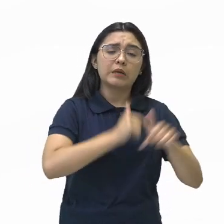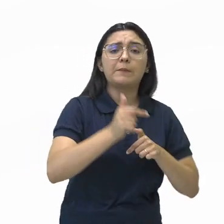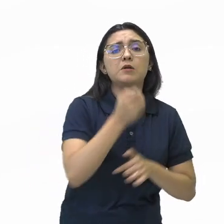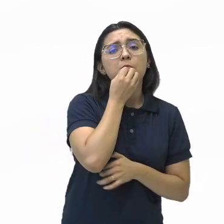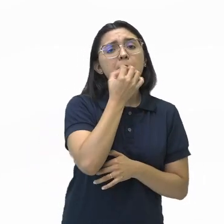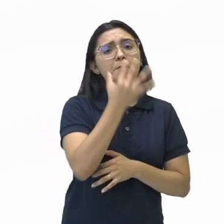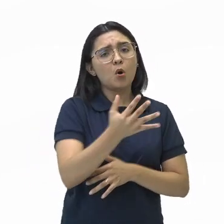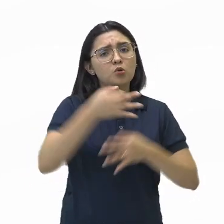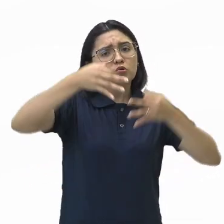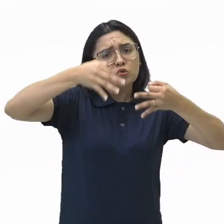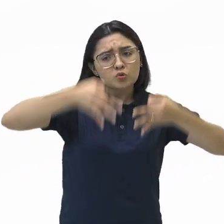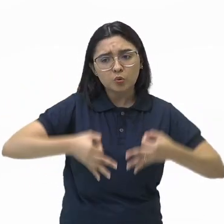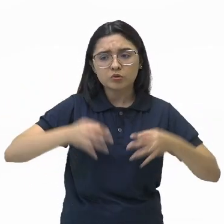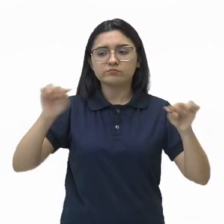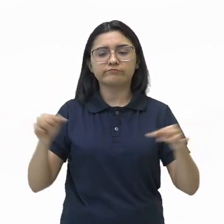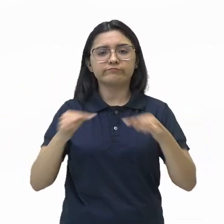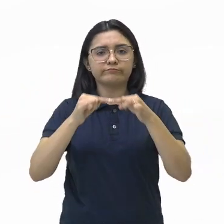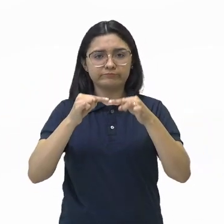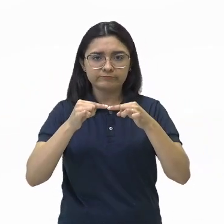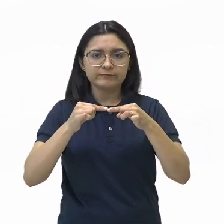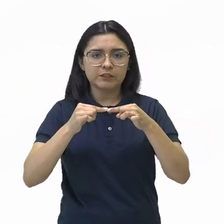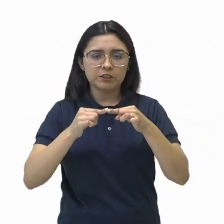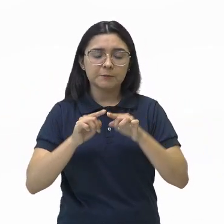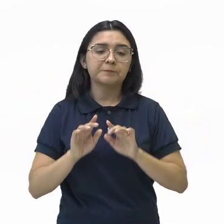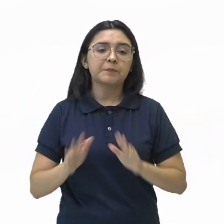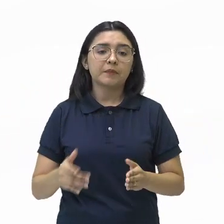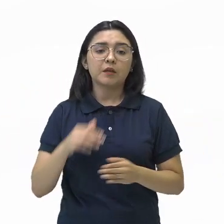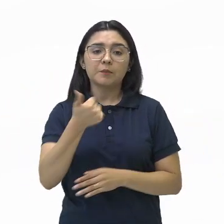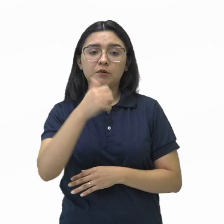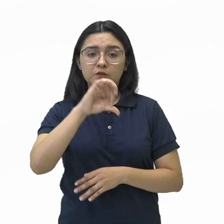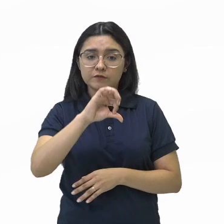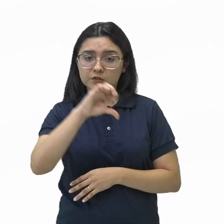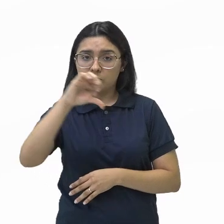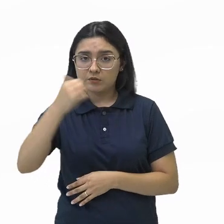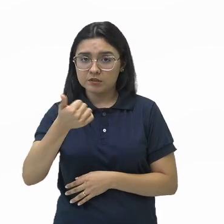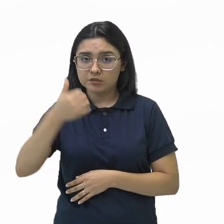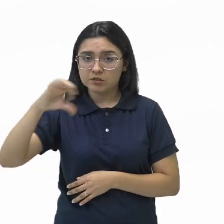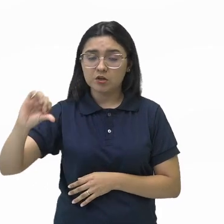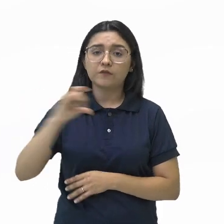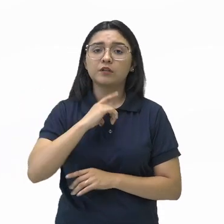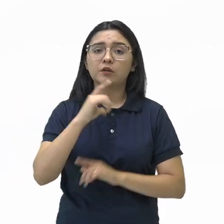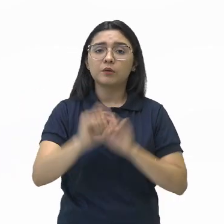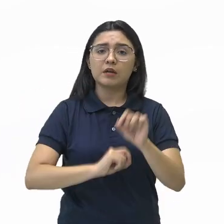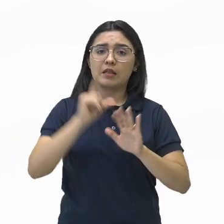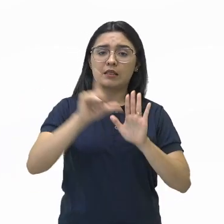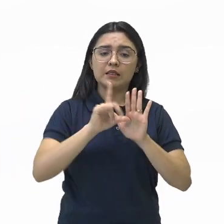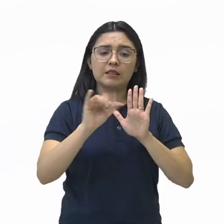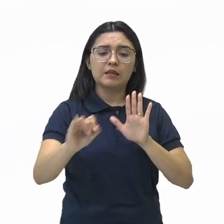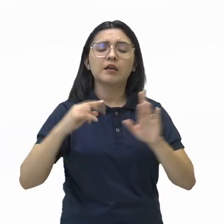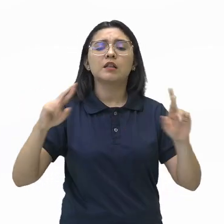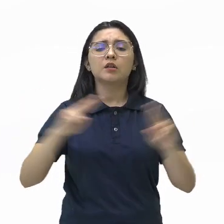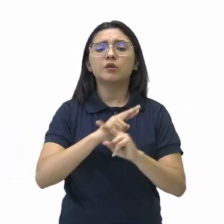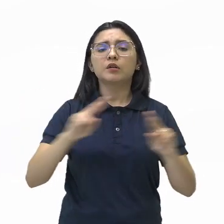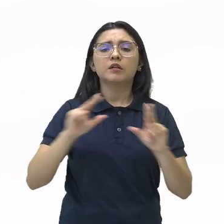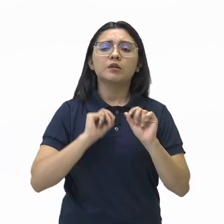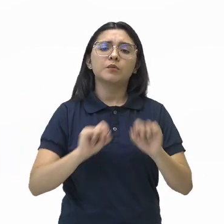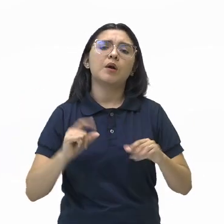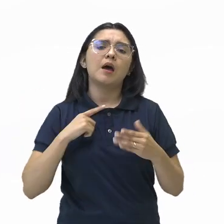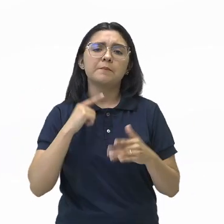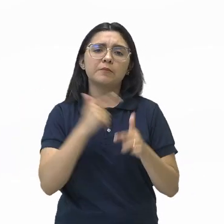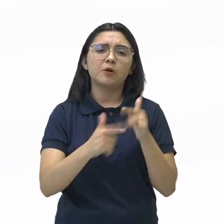né, em condições ali agradáveis de trabalho. 1919, pessoal, você tem ali leis relacionadas a acidentes de